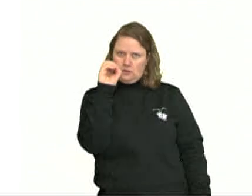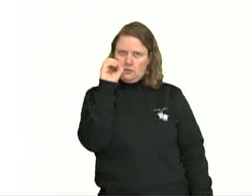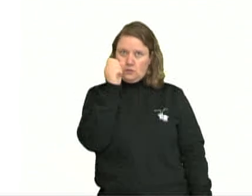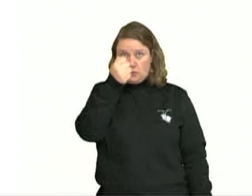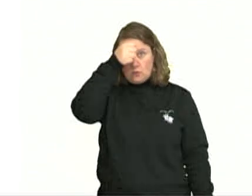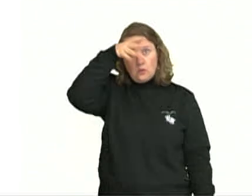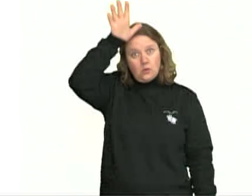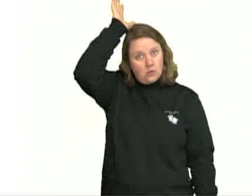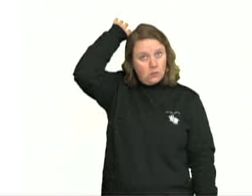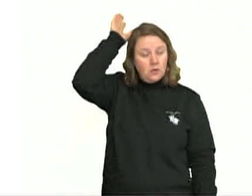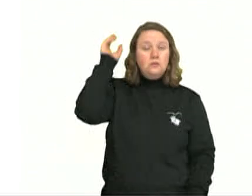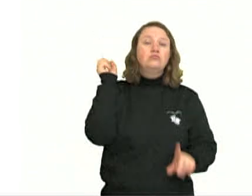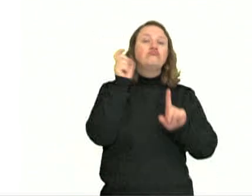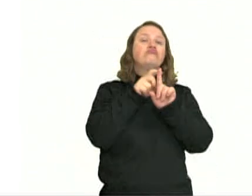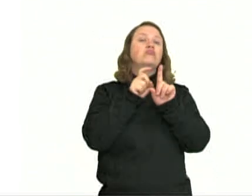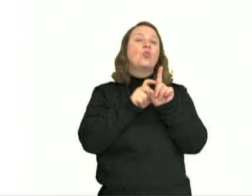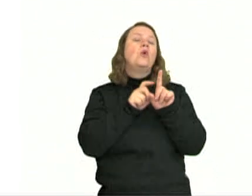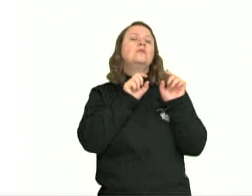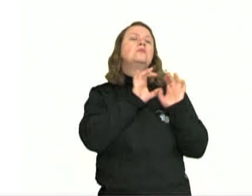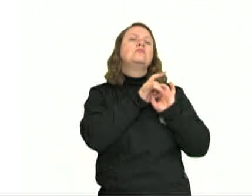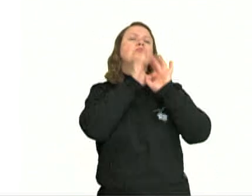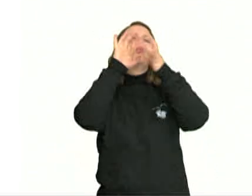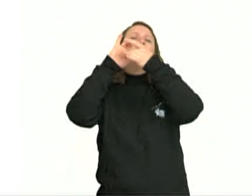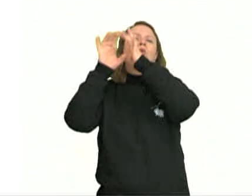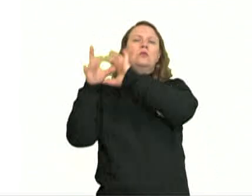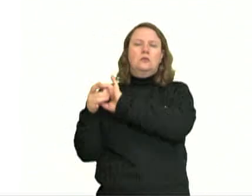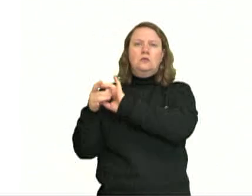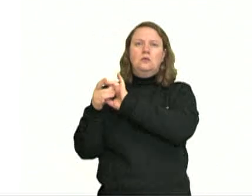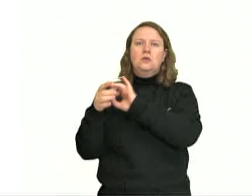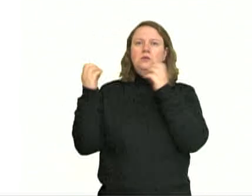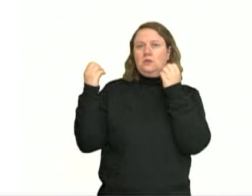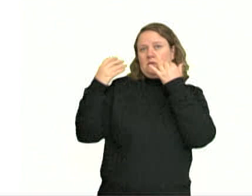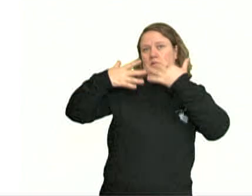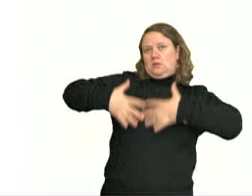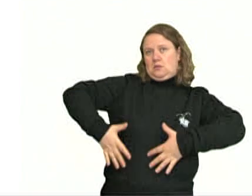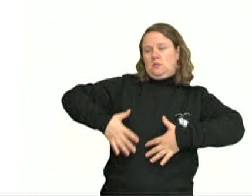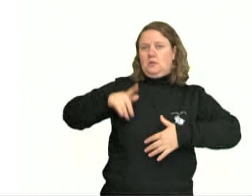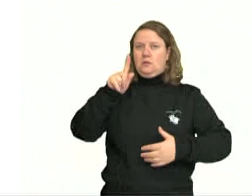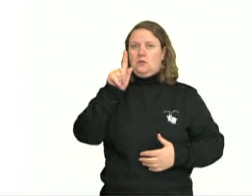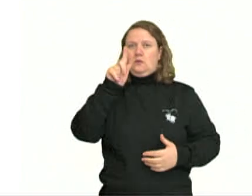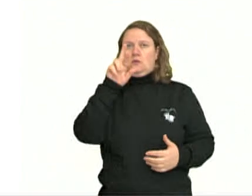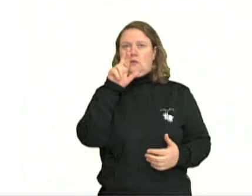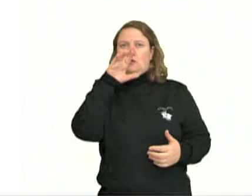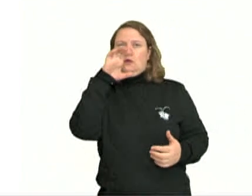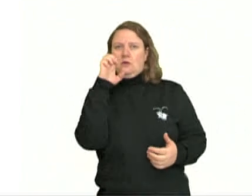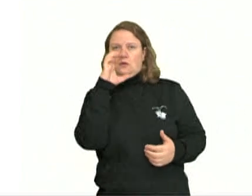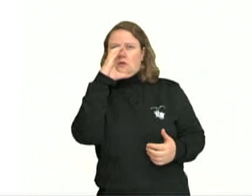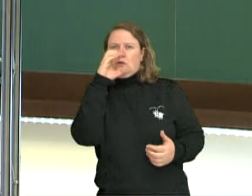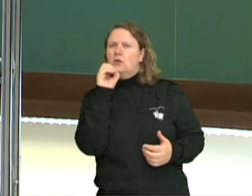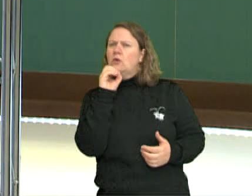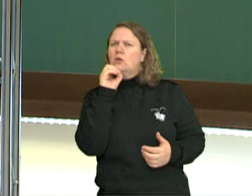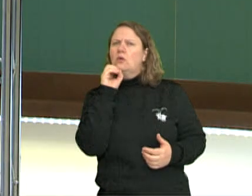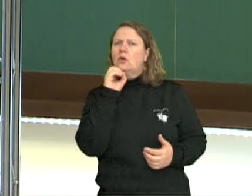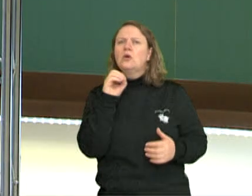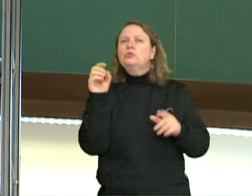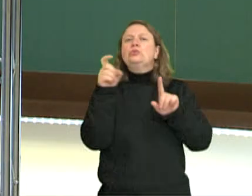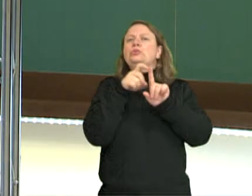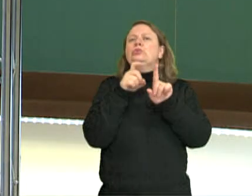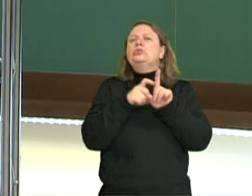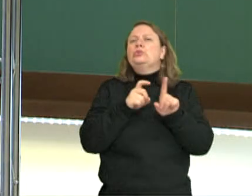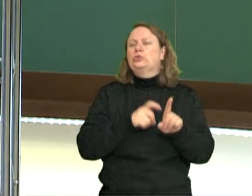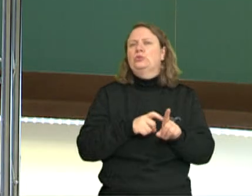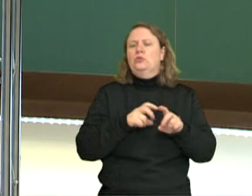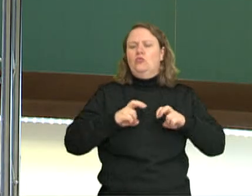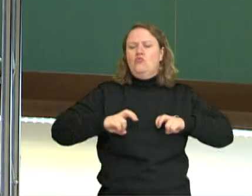luta olímpica é o que explica, né, o termo greco-romano, esse estilo de luta olímpica, ela